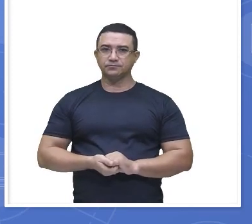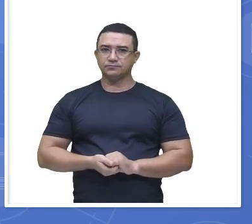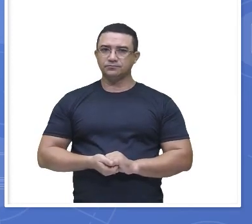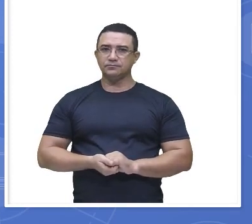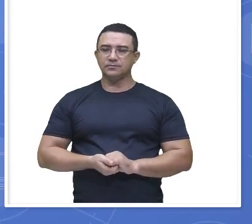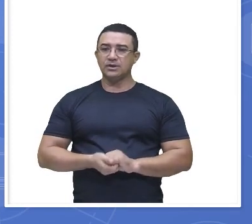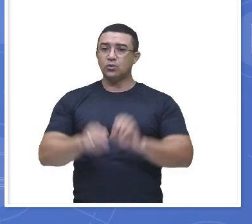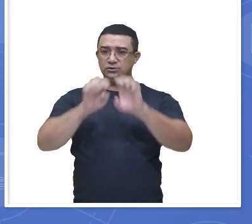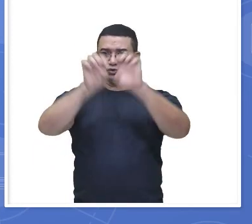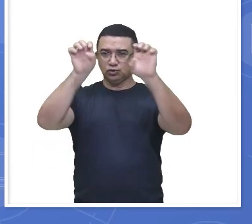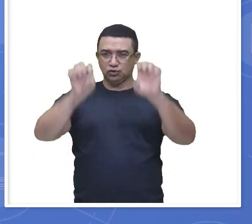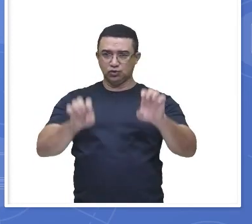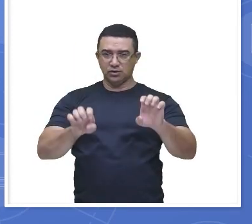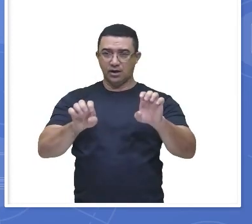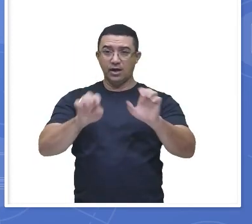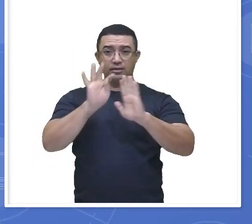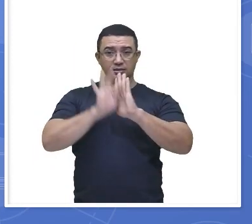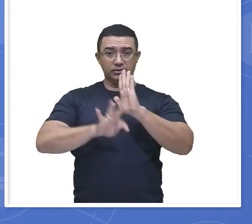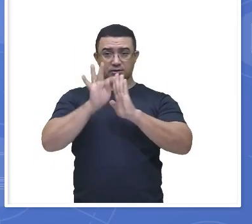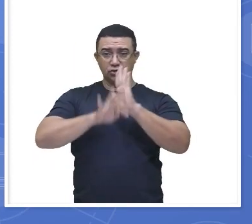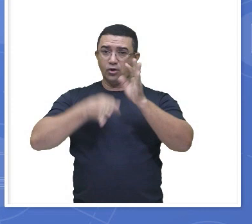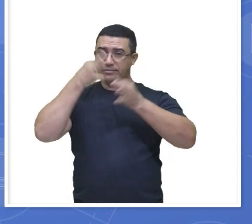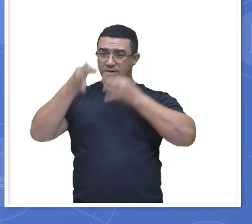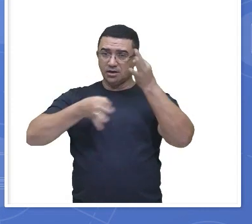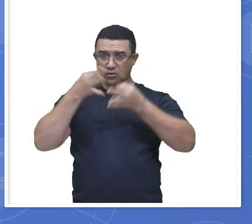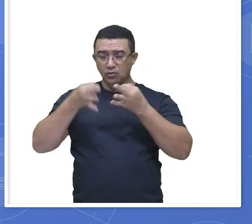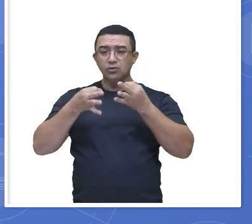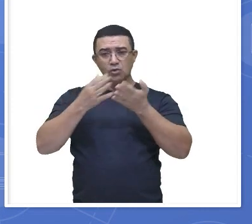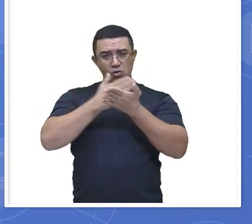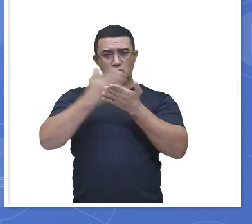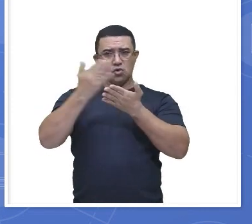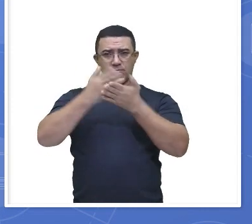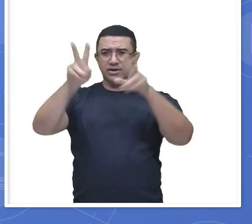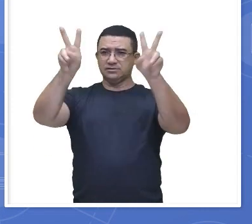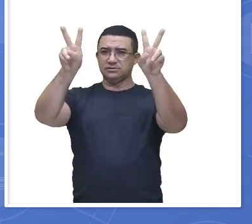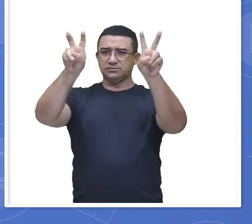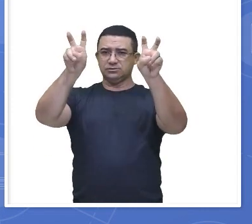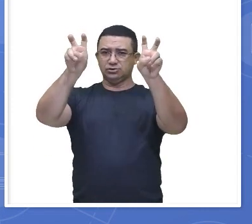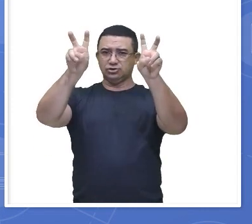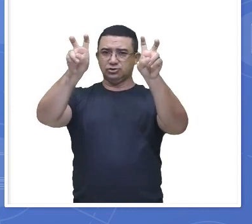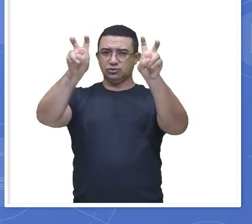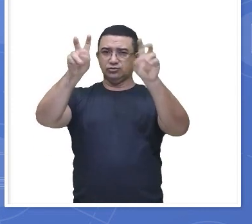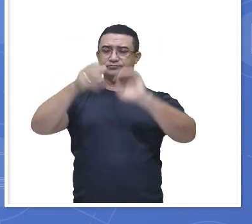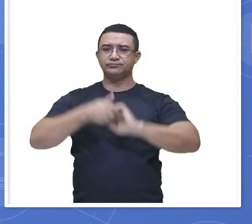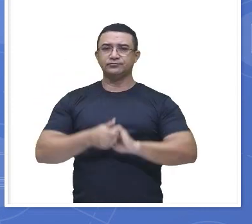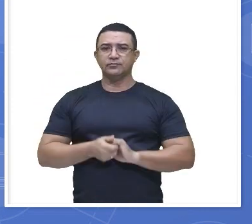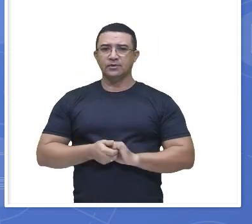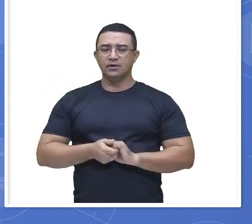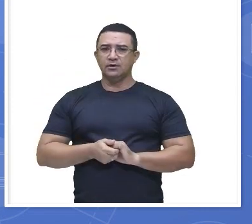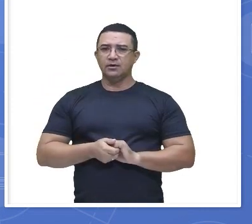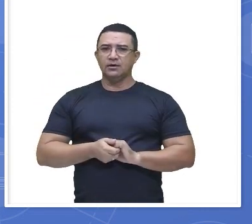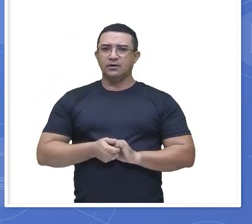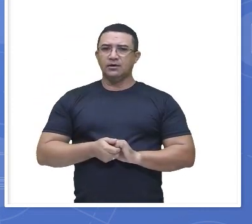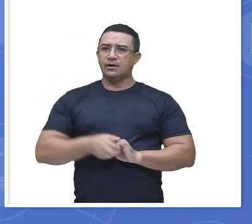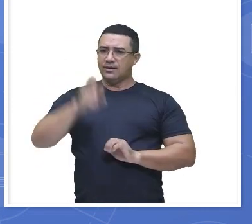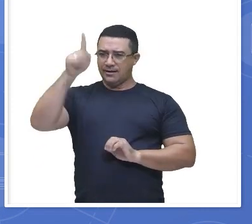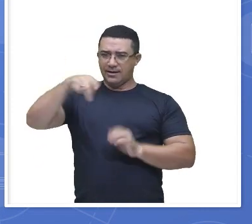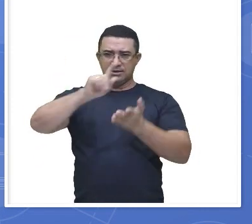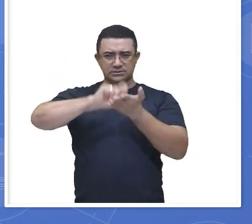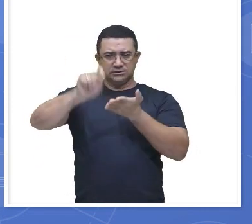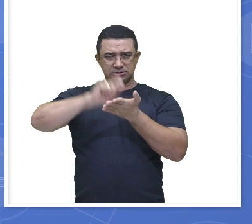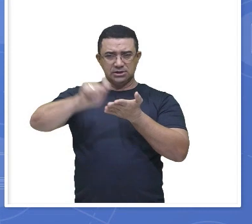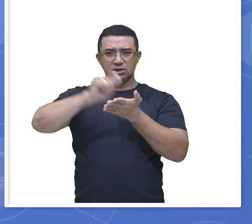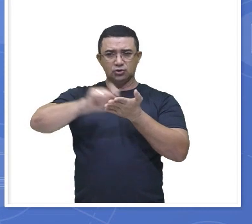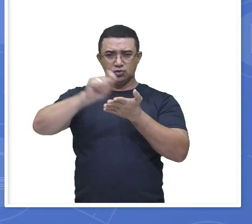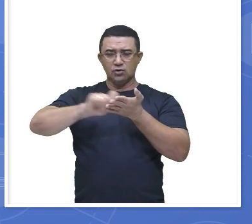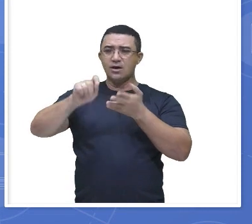A estrutura do texto de opinião, em geral, vem com um título, tá bom? Esse título, escrito com a letra em tamanho superior